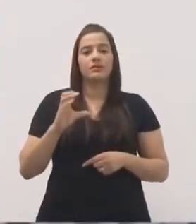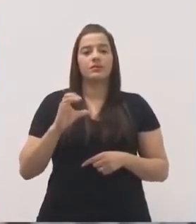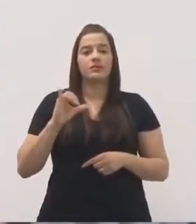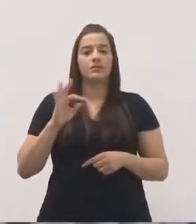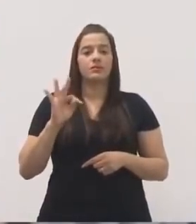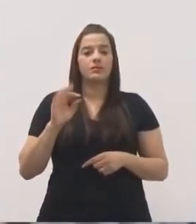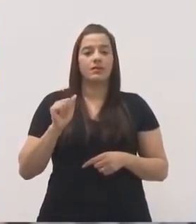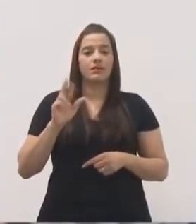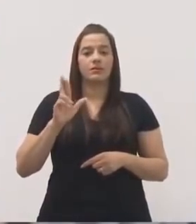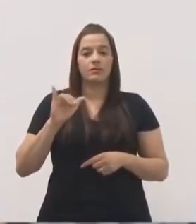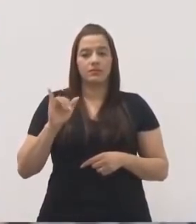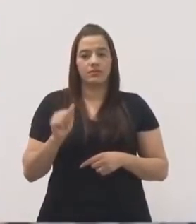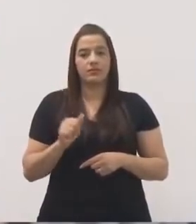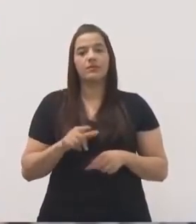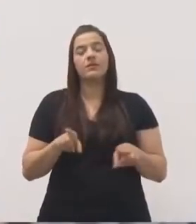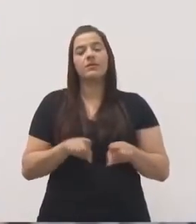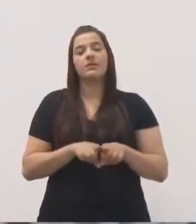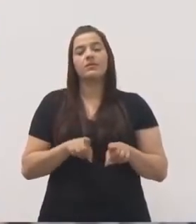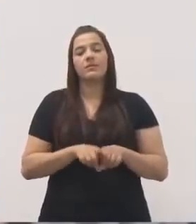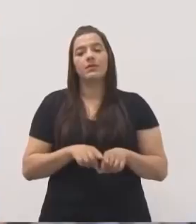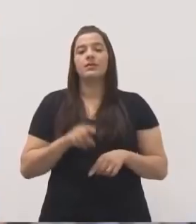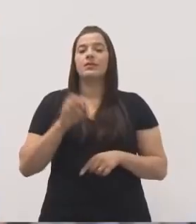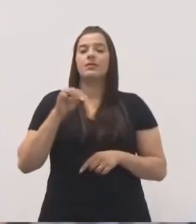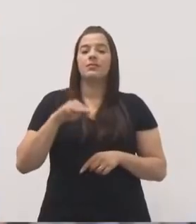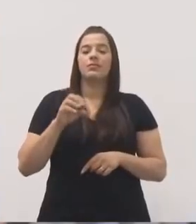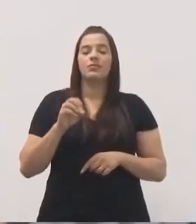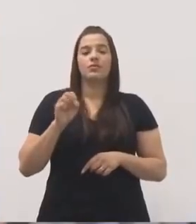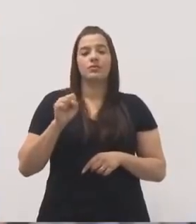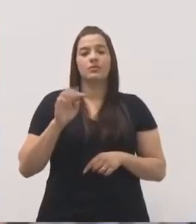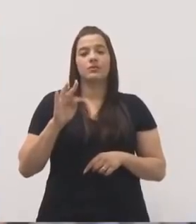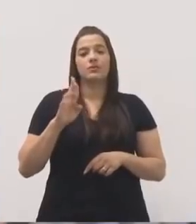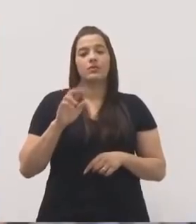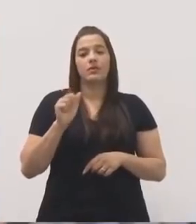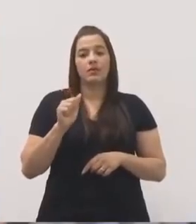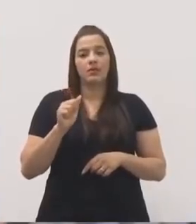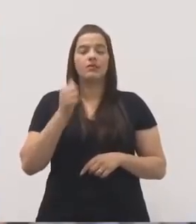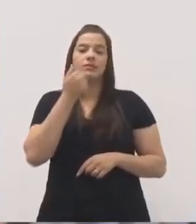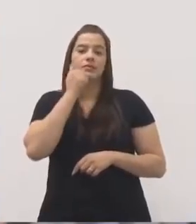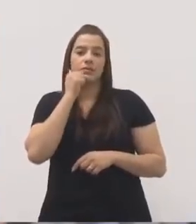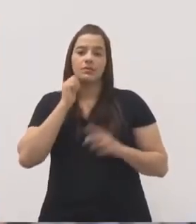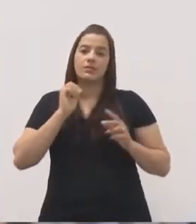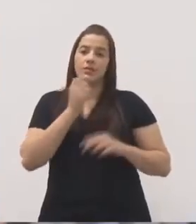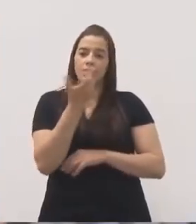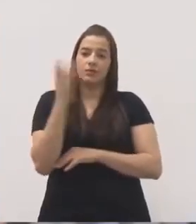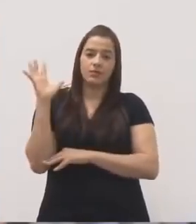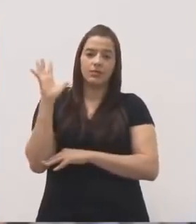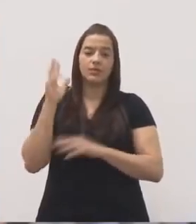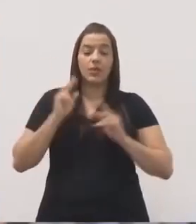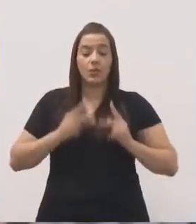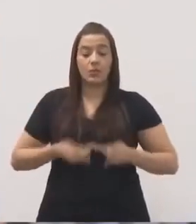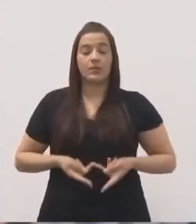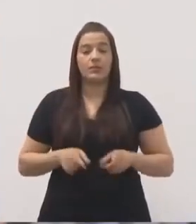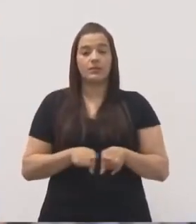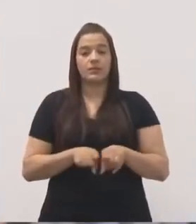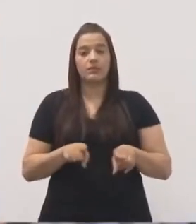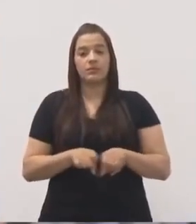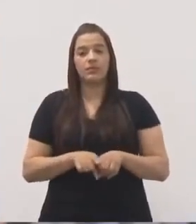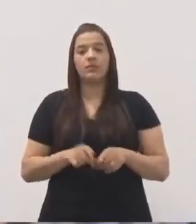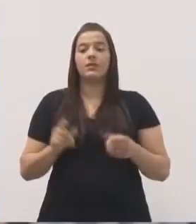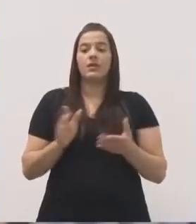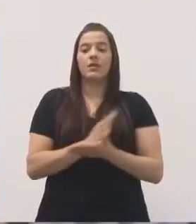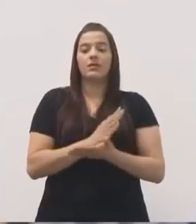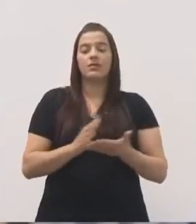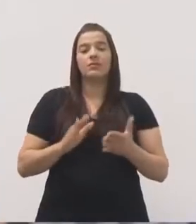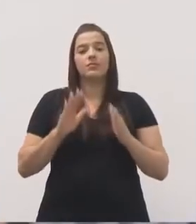uma aplicação amostral em ciências da natureza, humanas também, tá bom? Que aí vai ser algumas